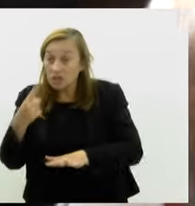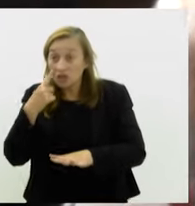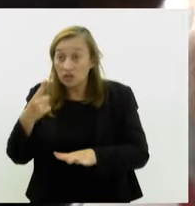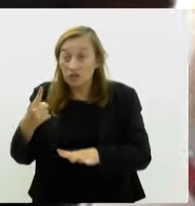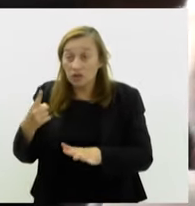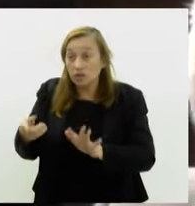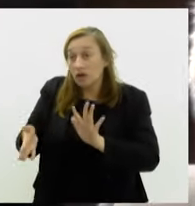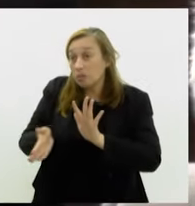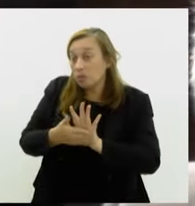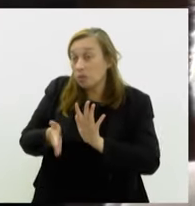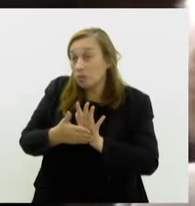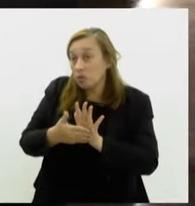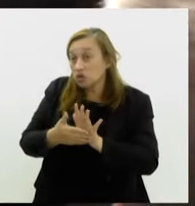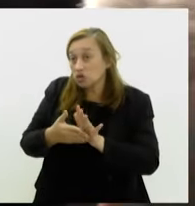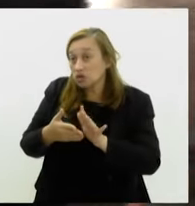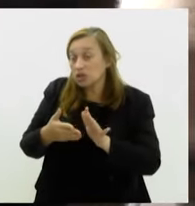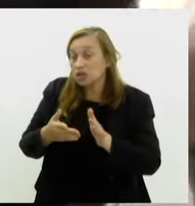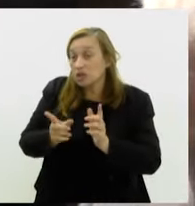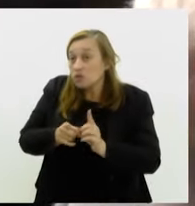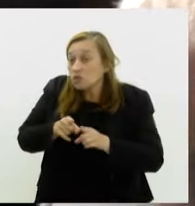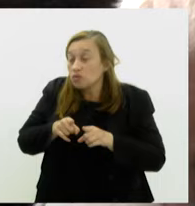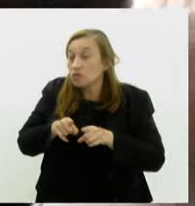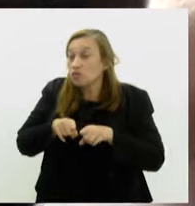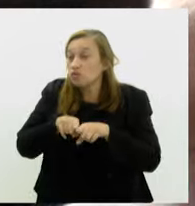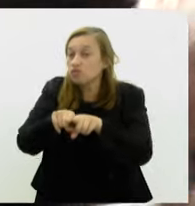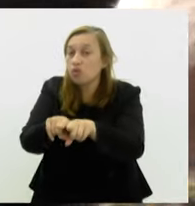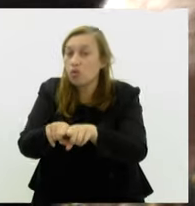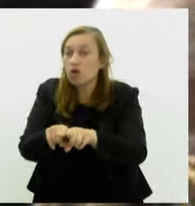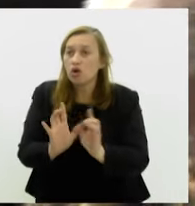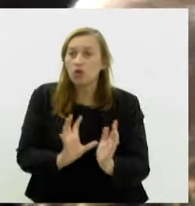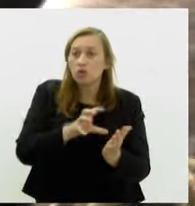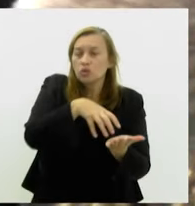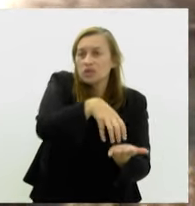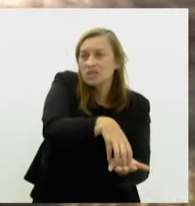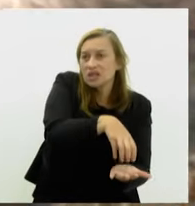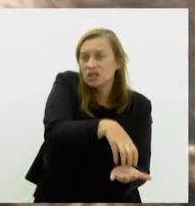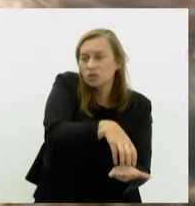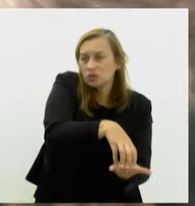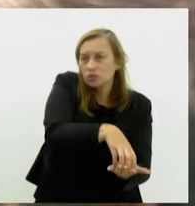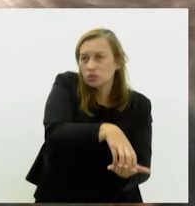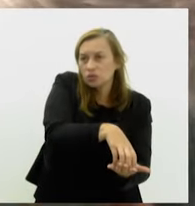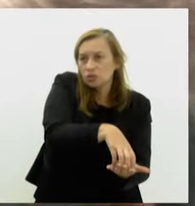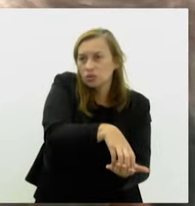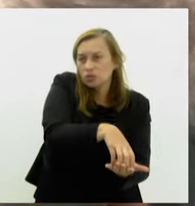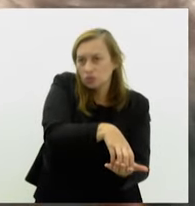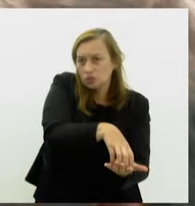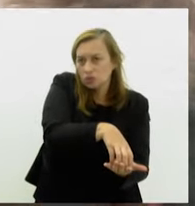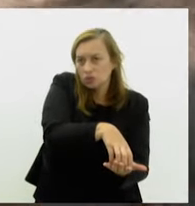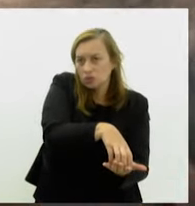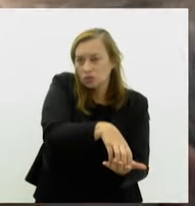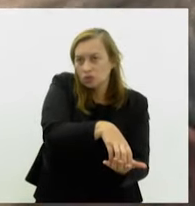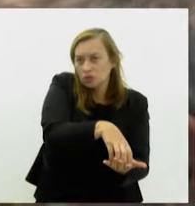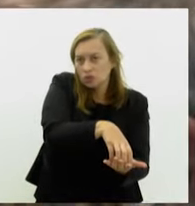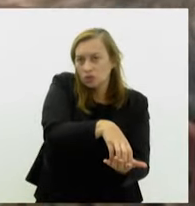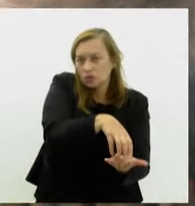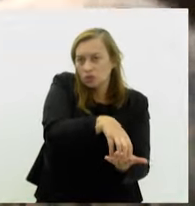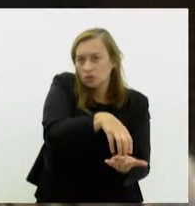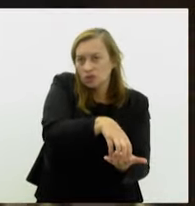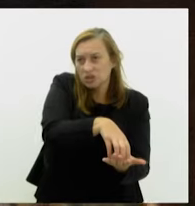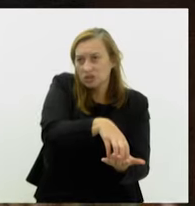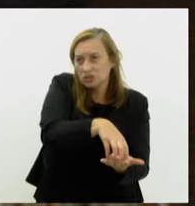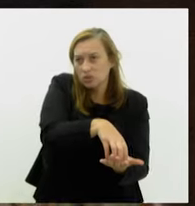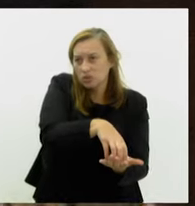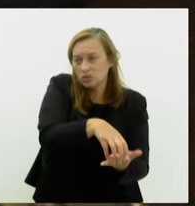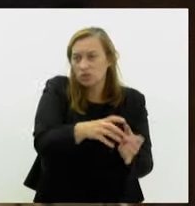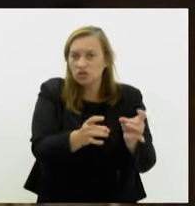à proposta do nosso projeto, que é que os centros comerciais avisem aos que estiverem no ambiente do centro